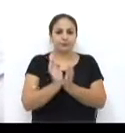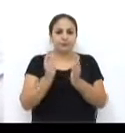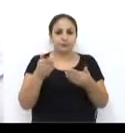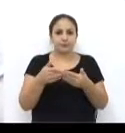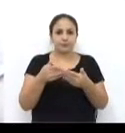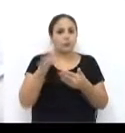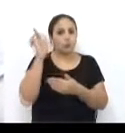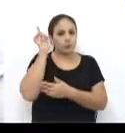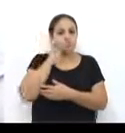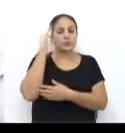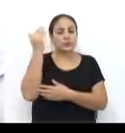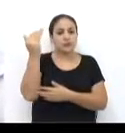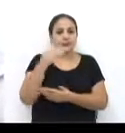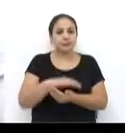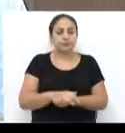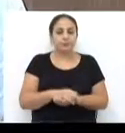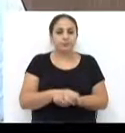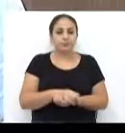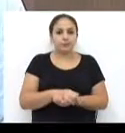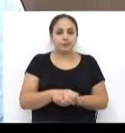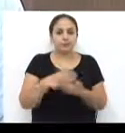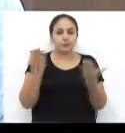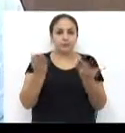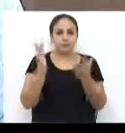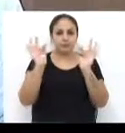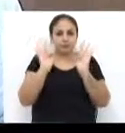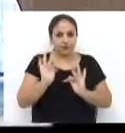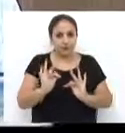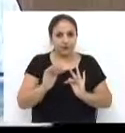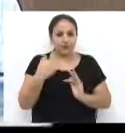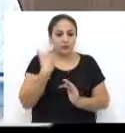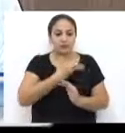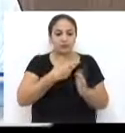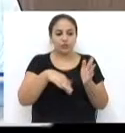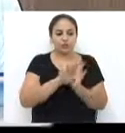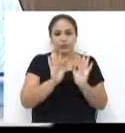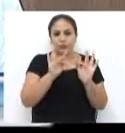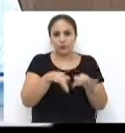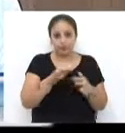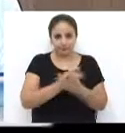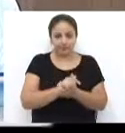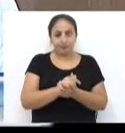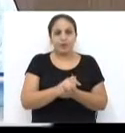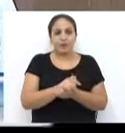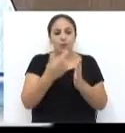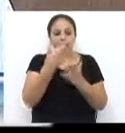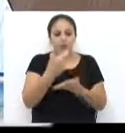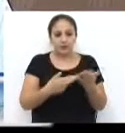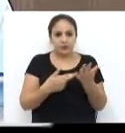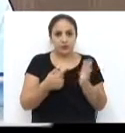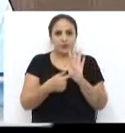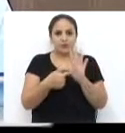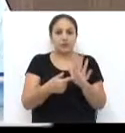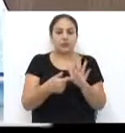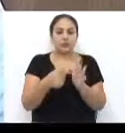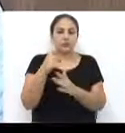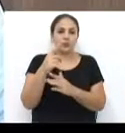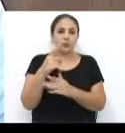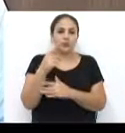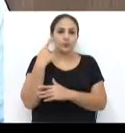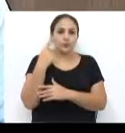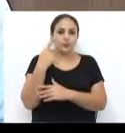foi concluído com sucesso. Hoje, finalmente, chegamos ao fim. O relatório foi apresentado pelo nosso relator,